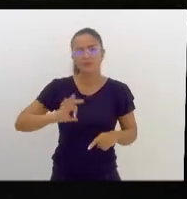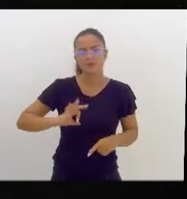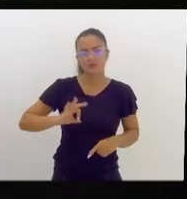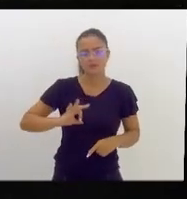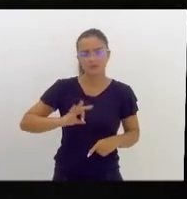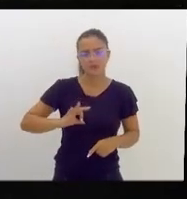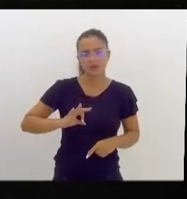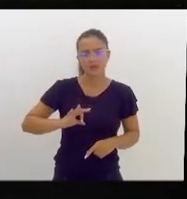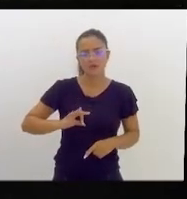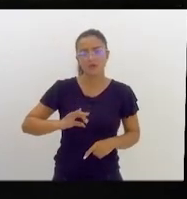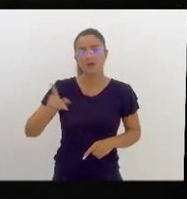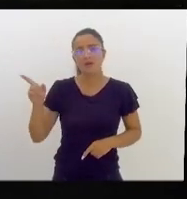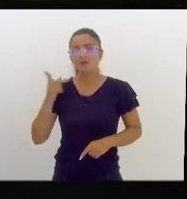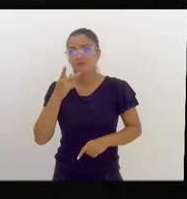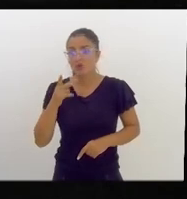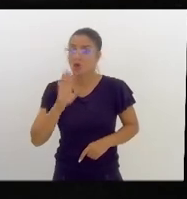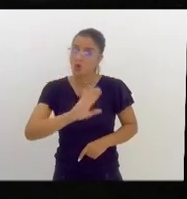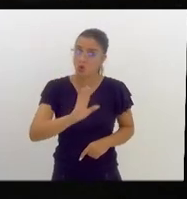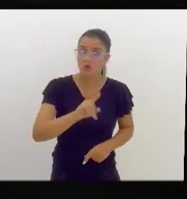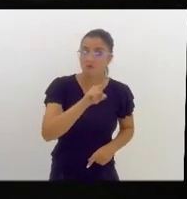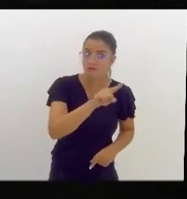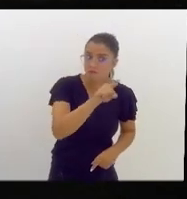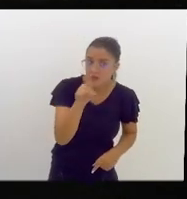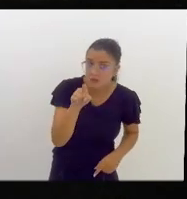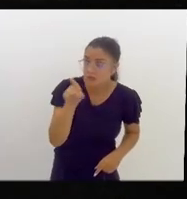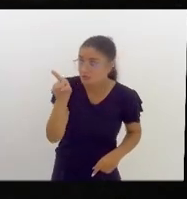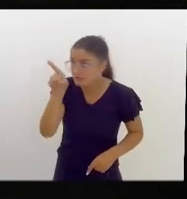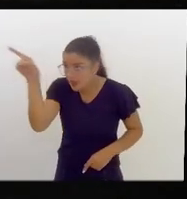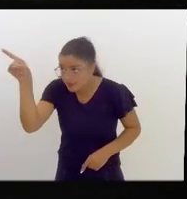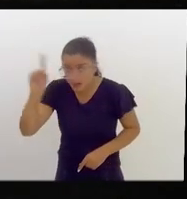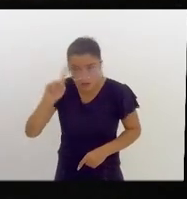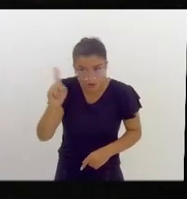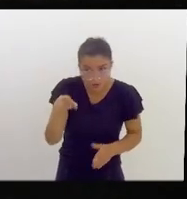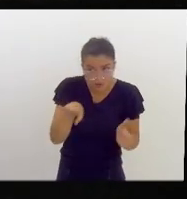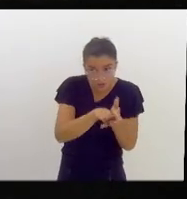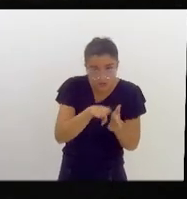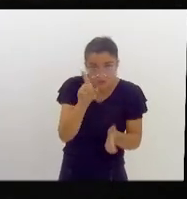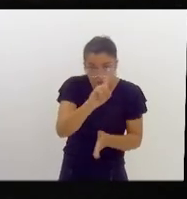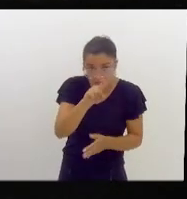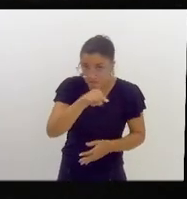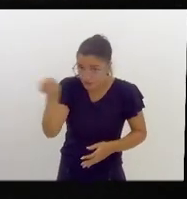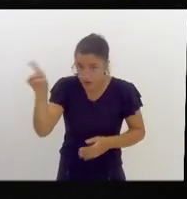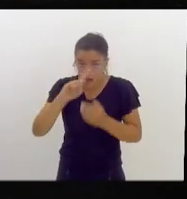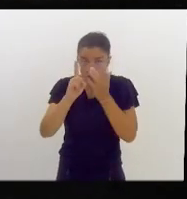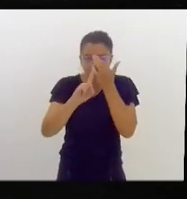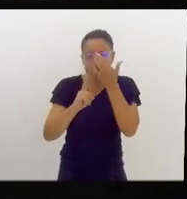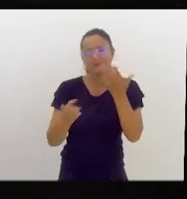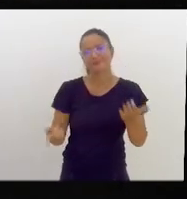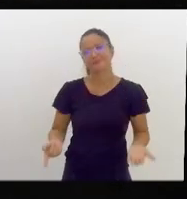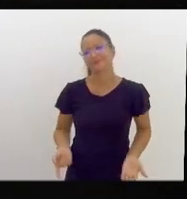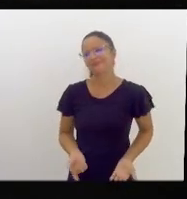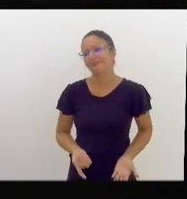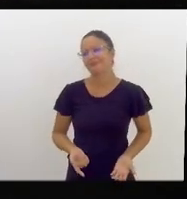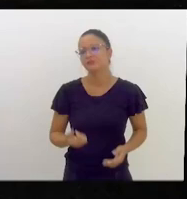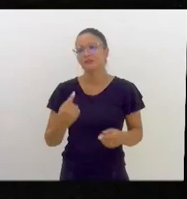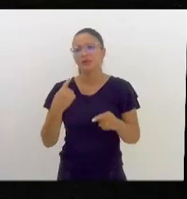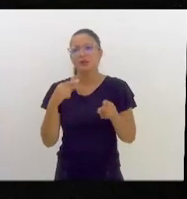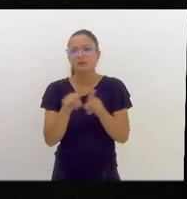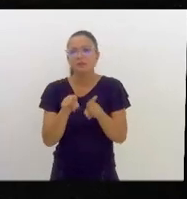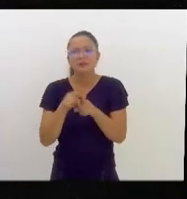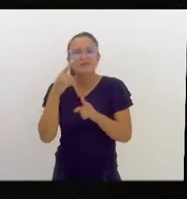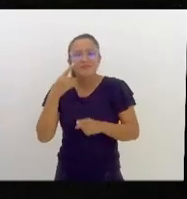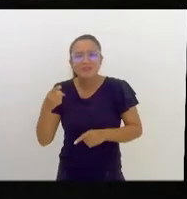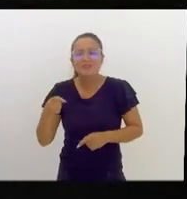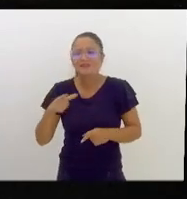militar que nos falou que não deveríamos ir para uma determinada estação, né? E vimos o problema dos